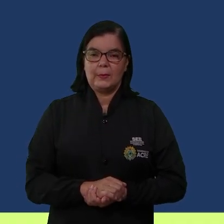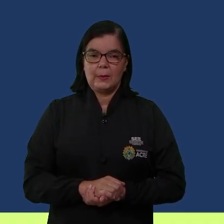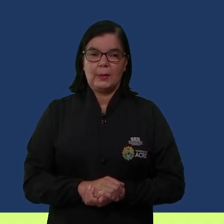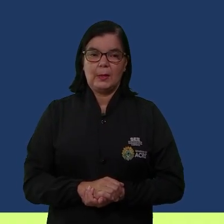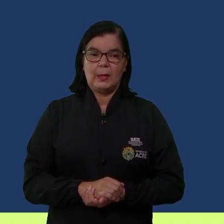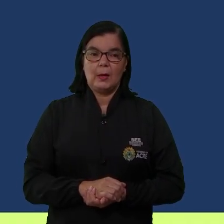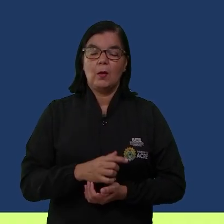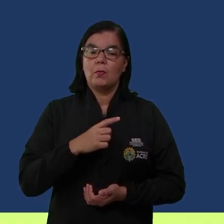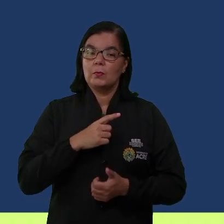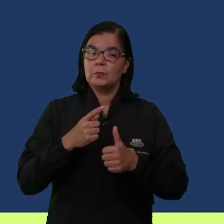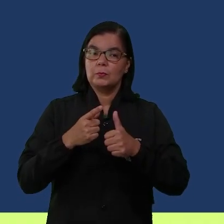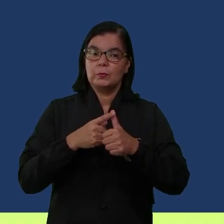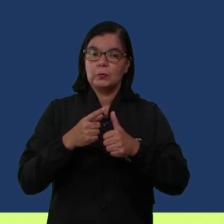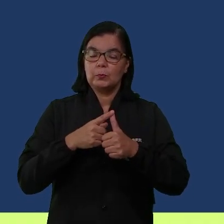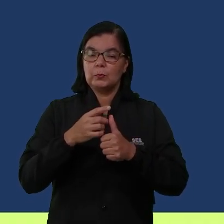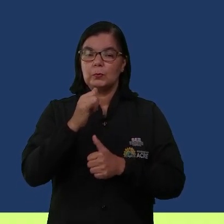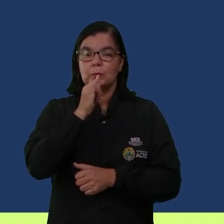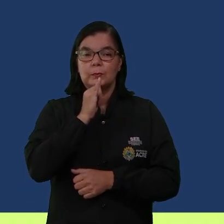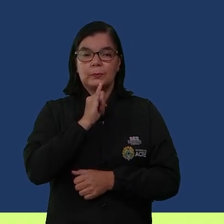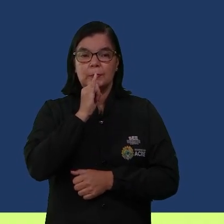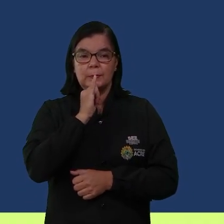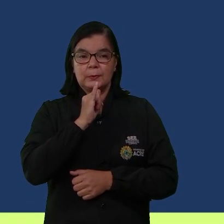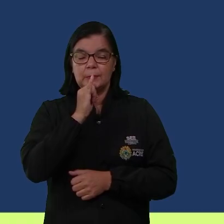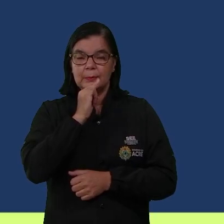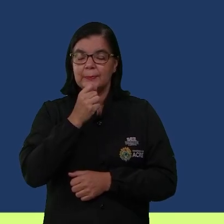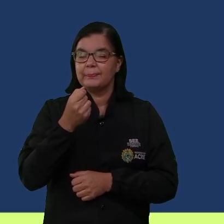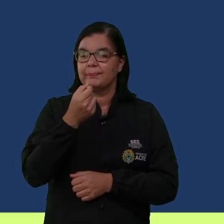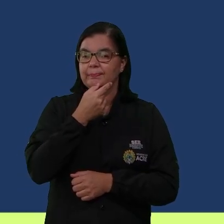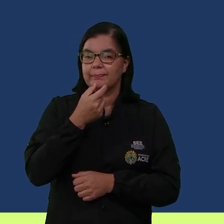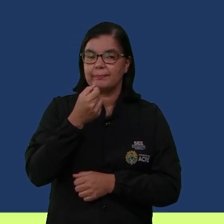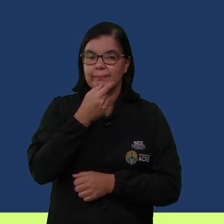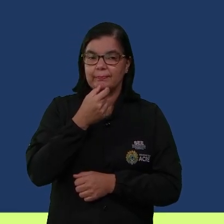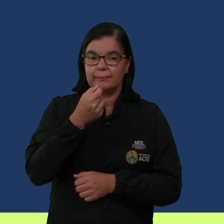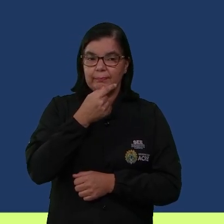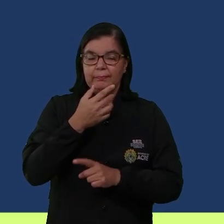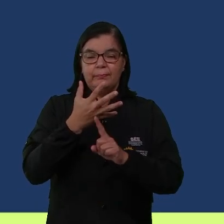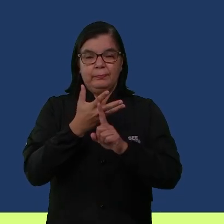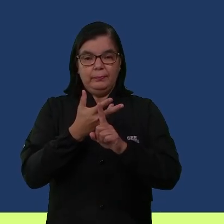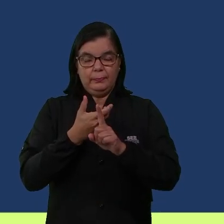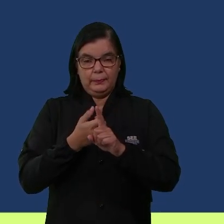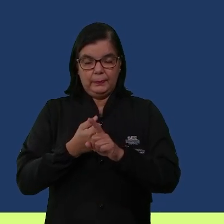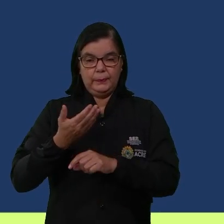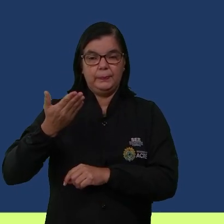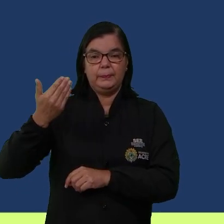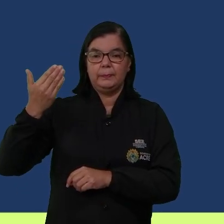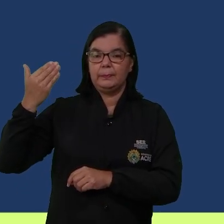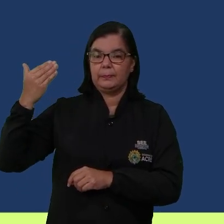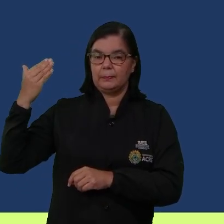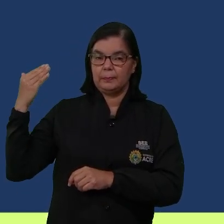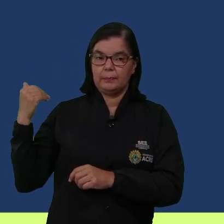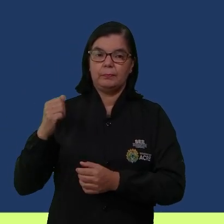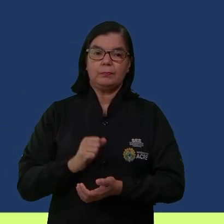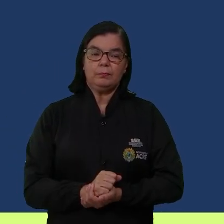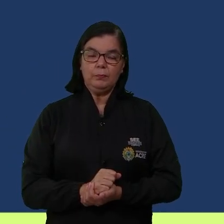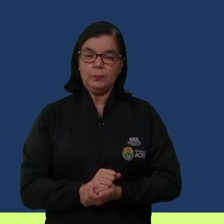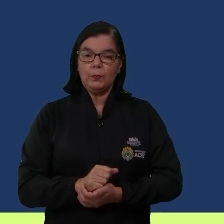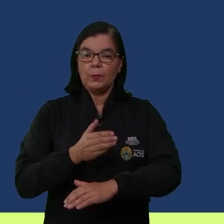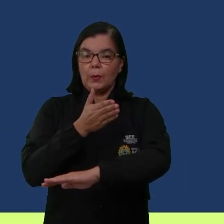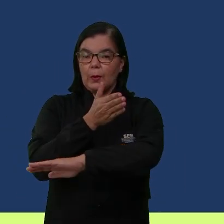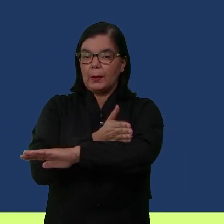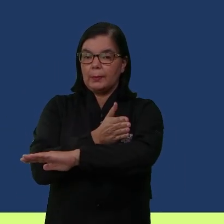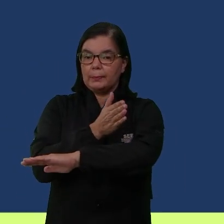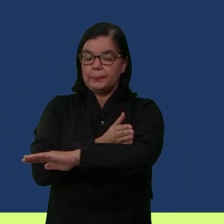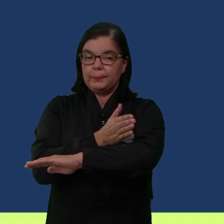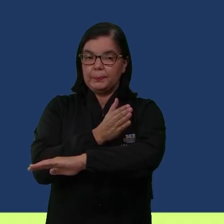que foram os primeiros exemplos de paródia na arte clássica, que foi na antiguidade. Já na Idade